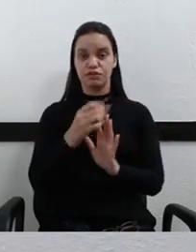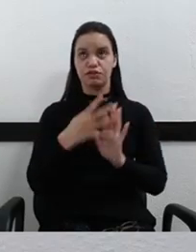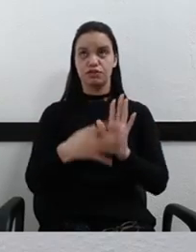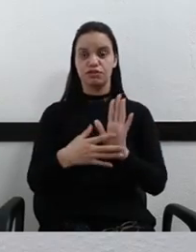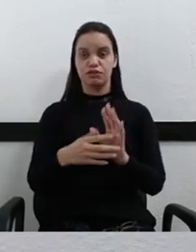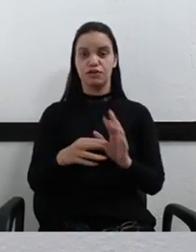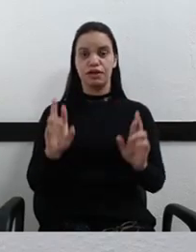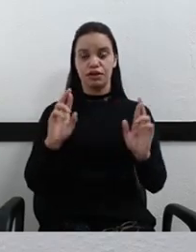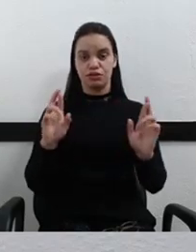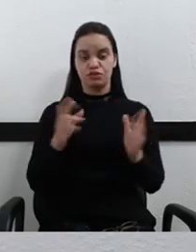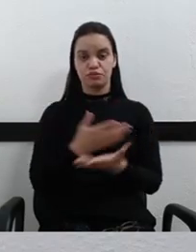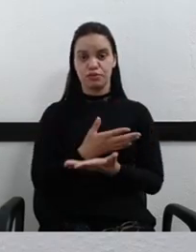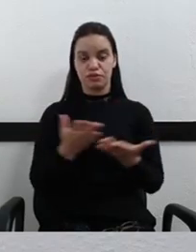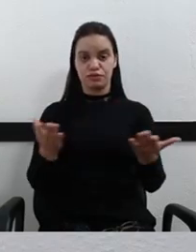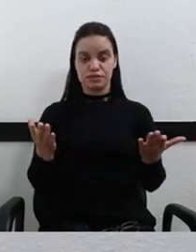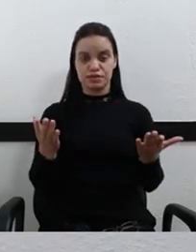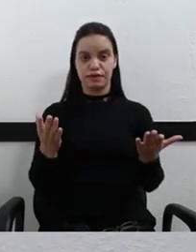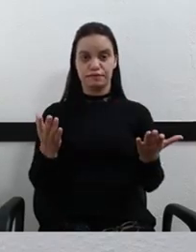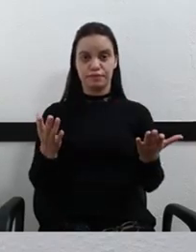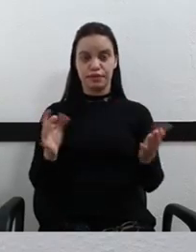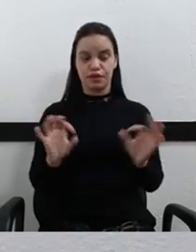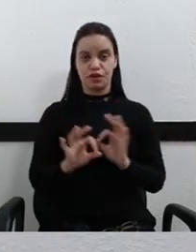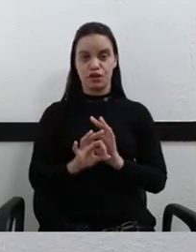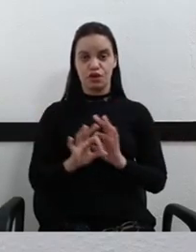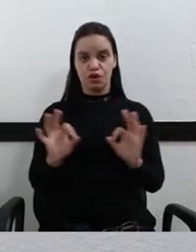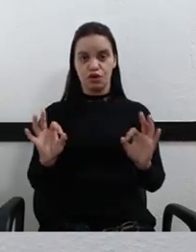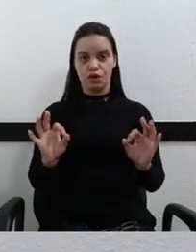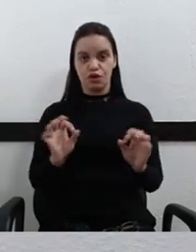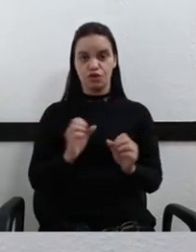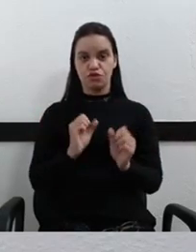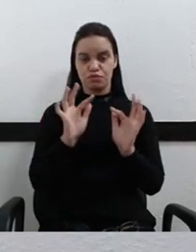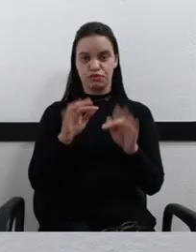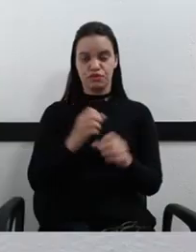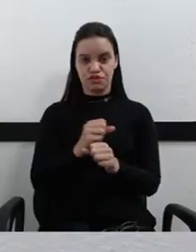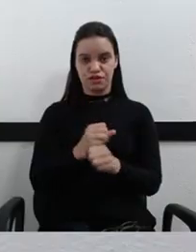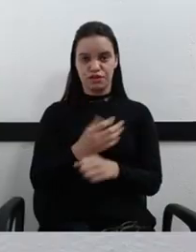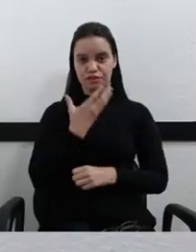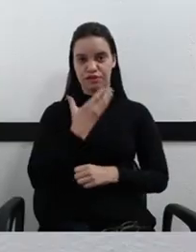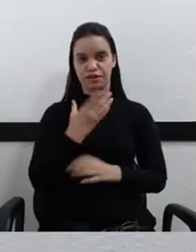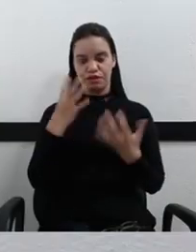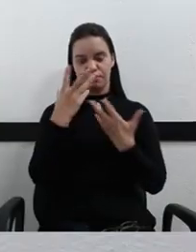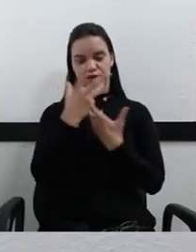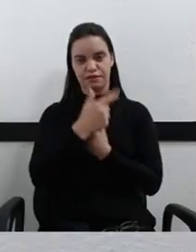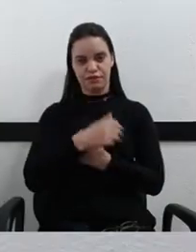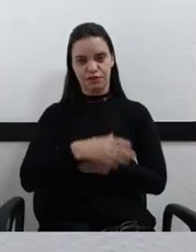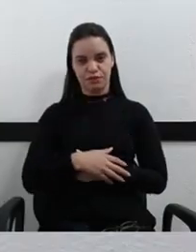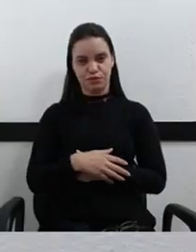Eu desejo a todos e todas um excelente final de ano, um ótimo Natal,